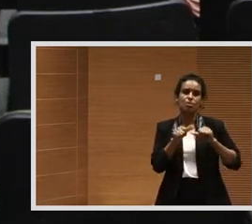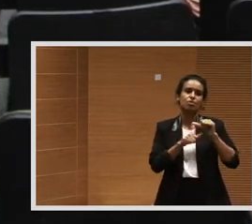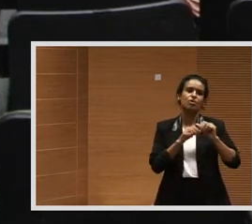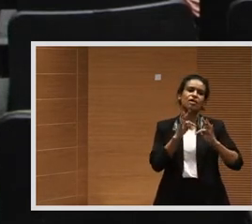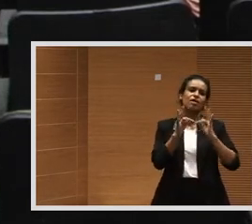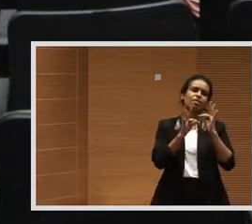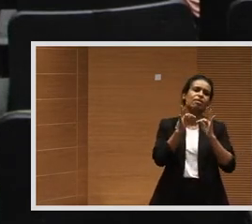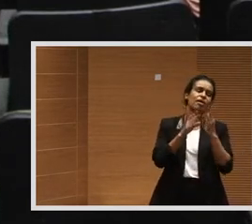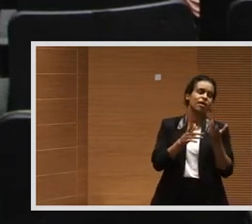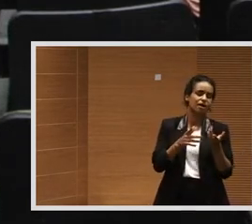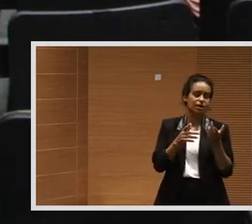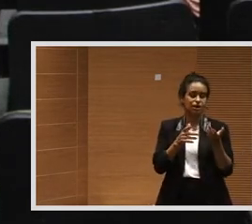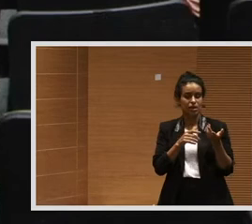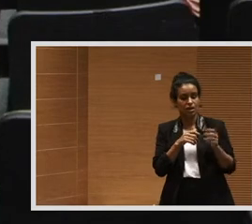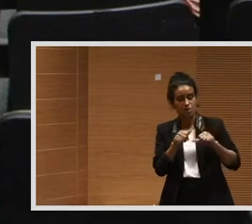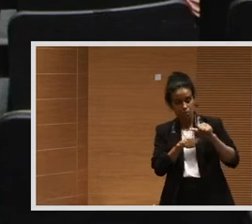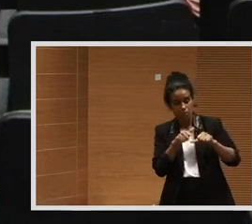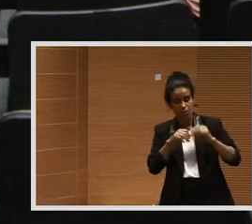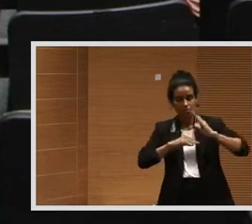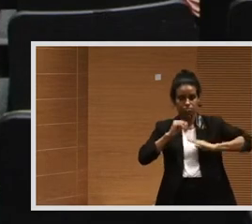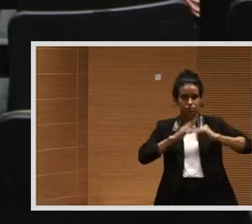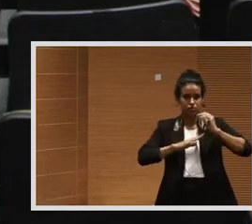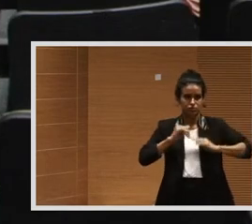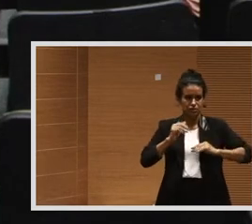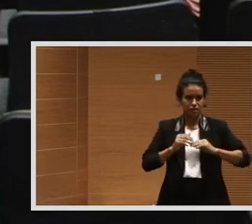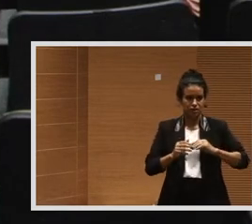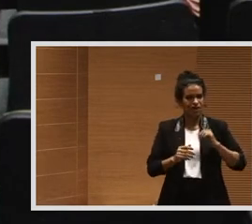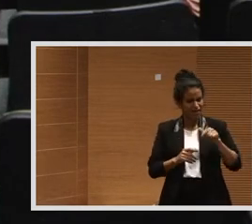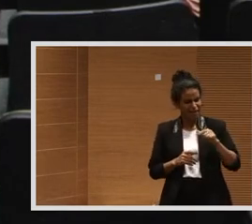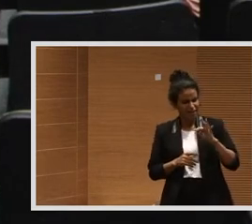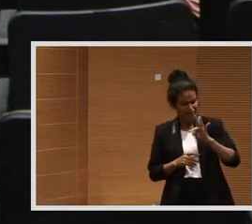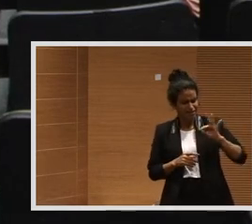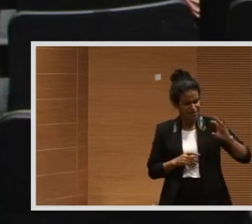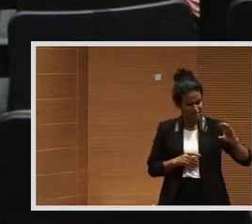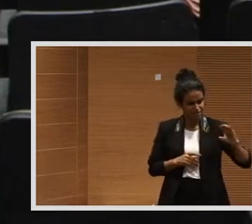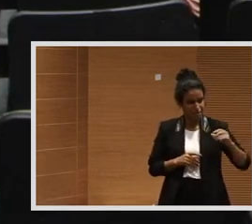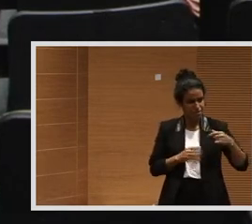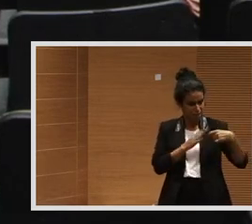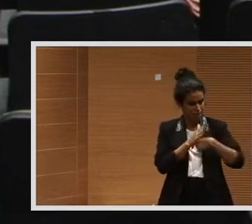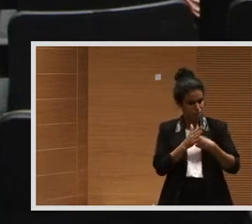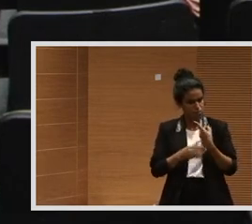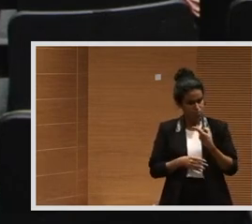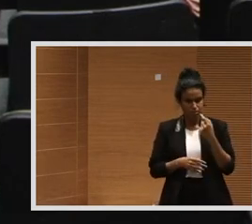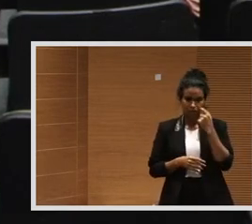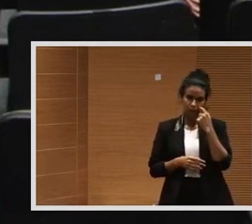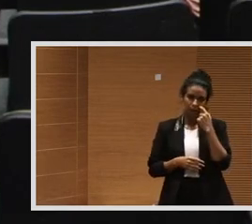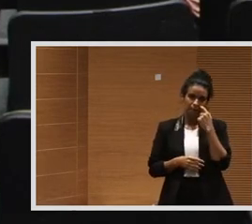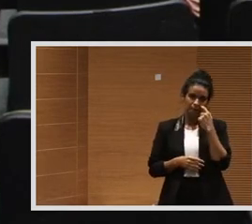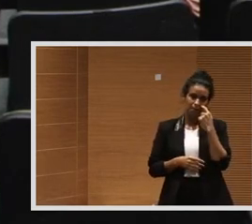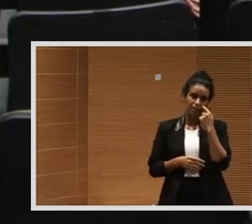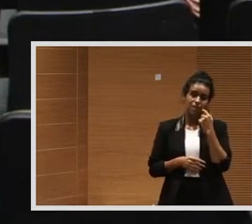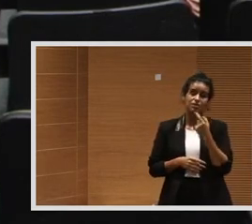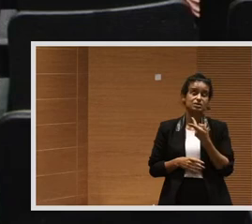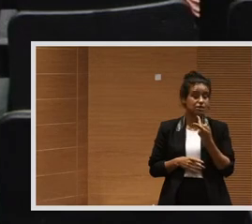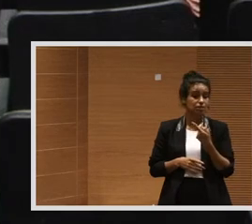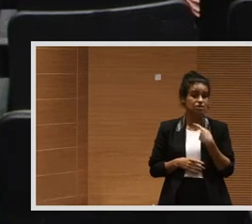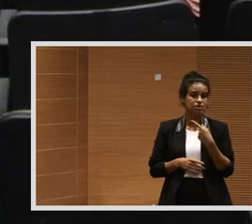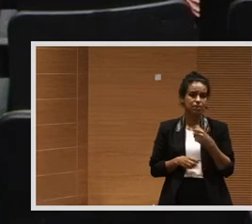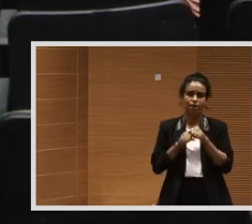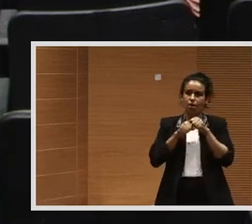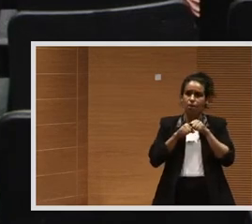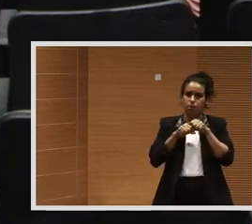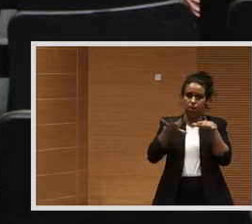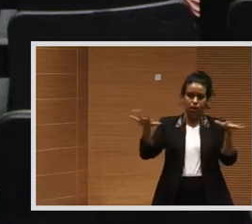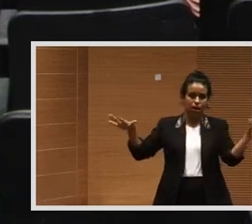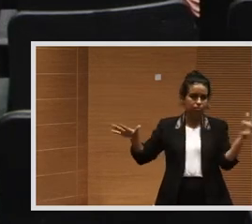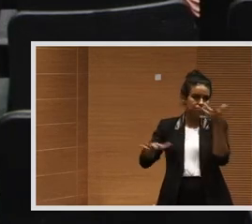mudar o profissional, tem que mudar a abordagem. É TCC? Aí imediatamente perguntam. Então, a gente está vivendo a epidemia do TCC com a pressa